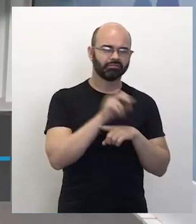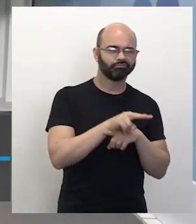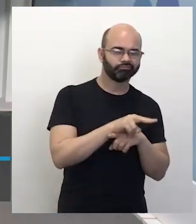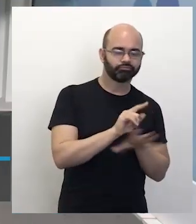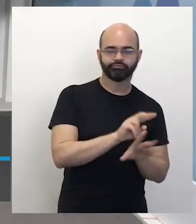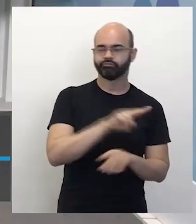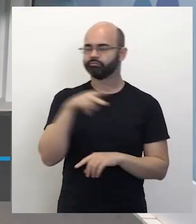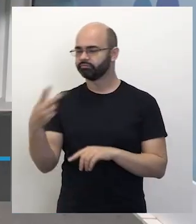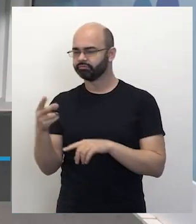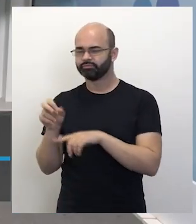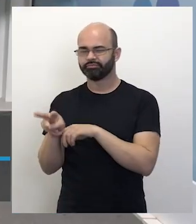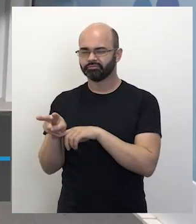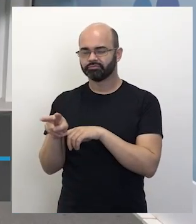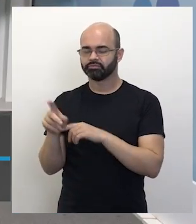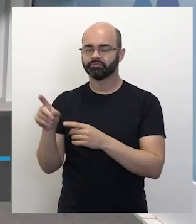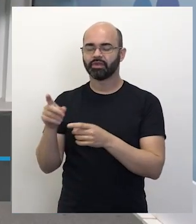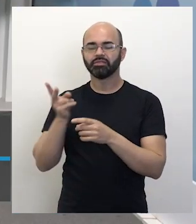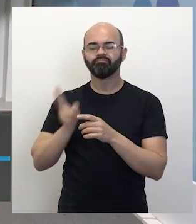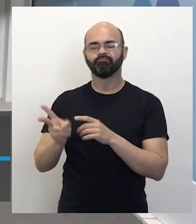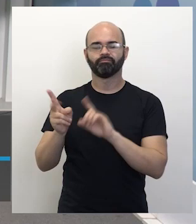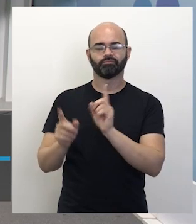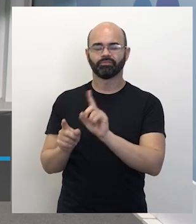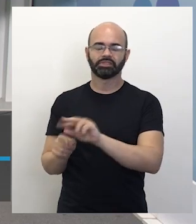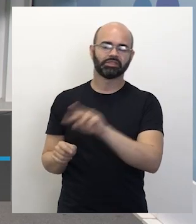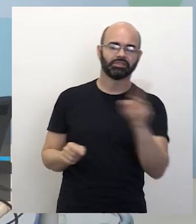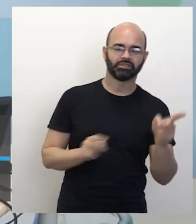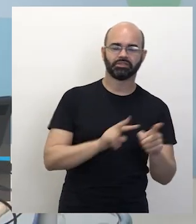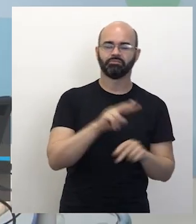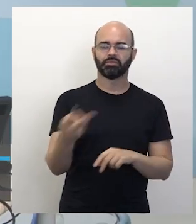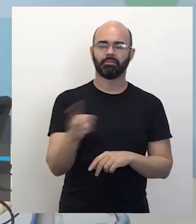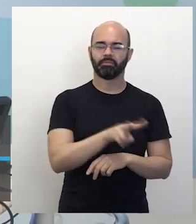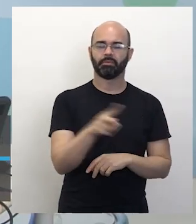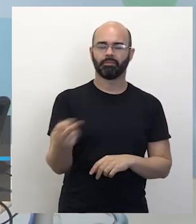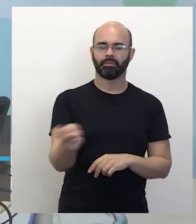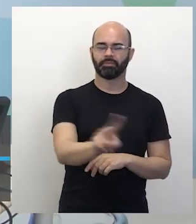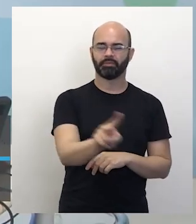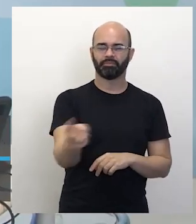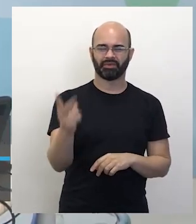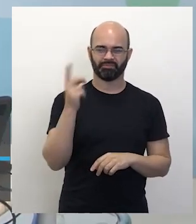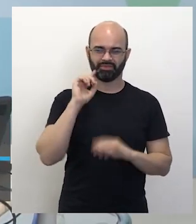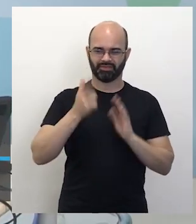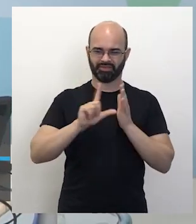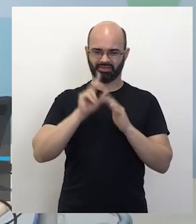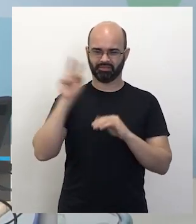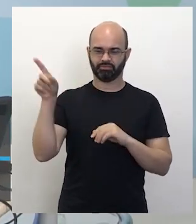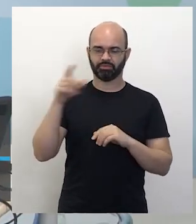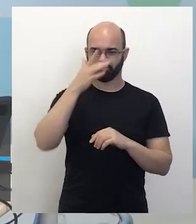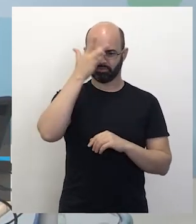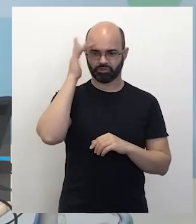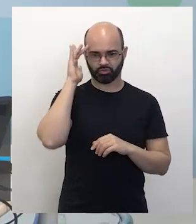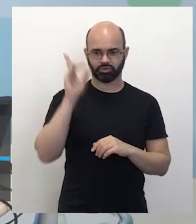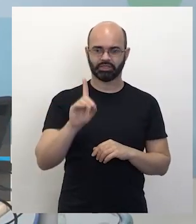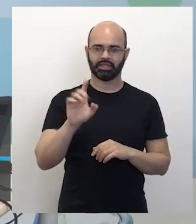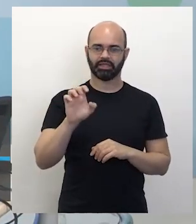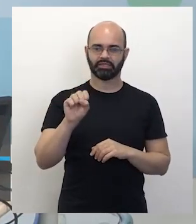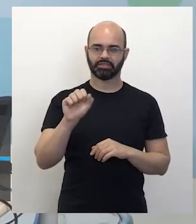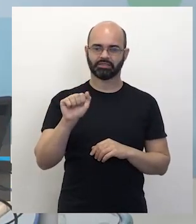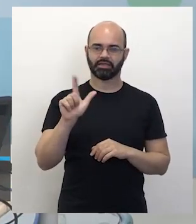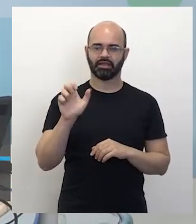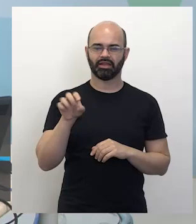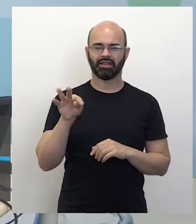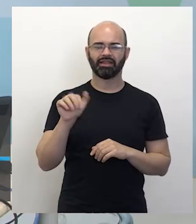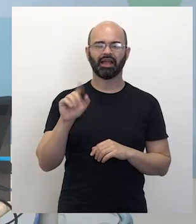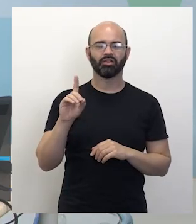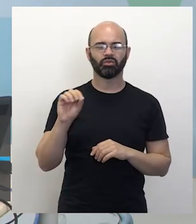que o interessante é que, assim, aí na tela traz para a gente as taxas, né, de informalidade e o número de desalentados. Os desalentados